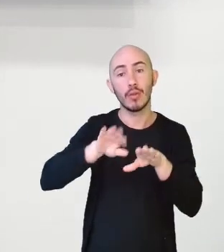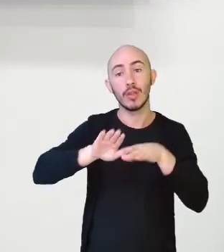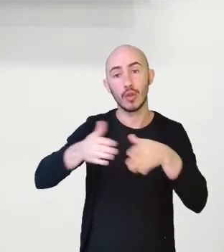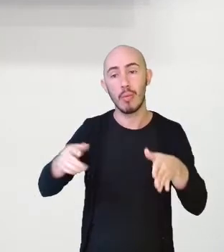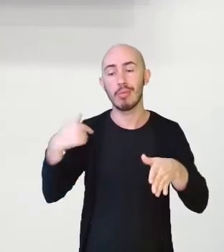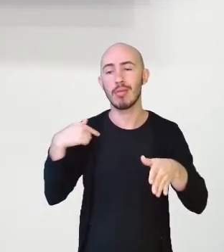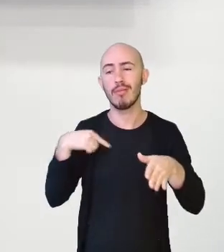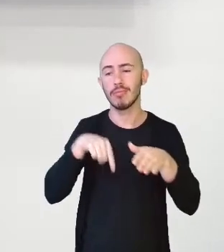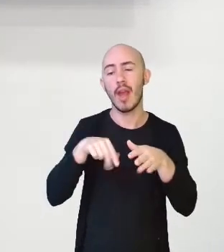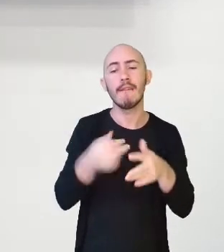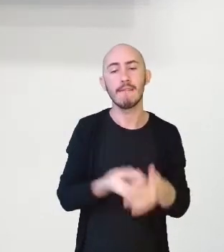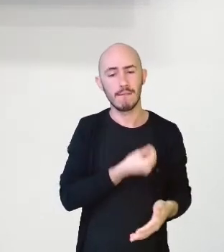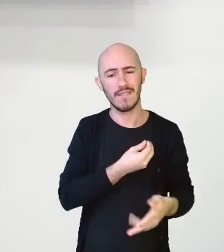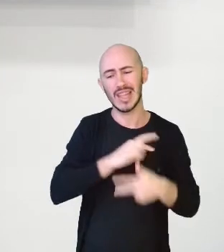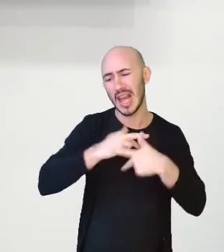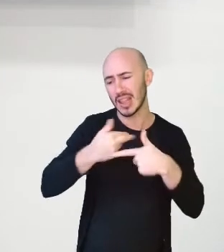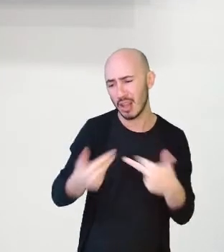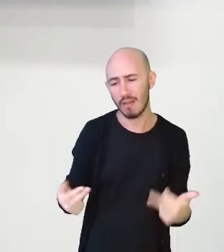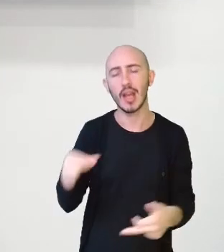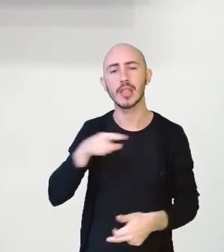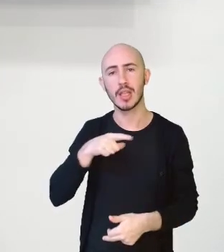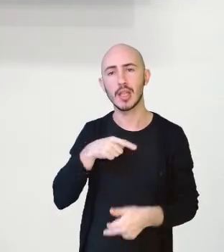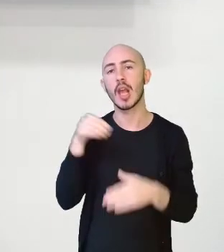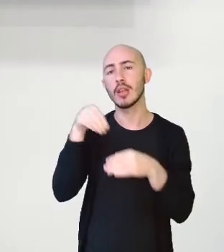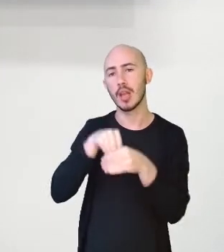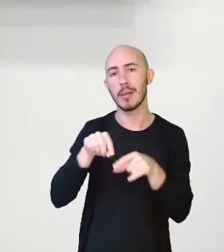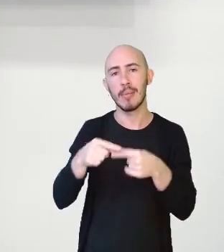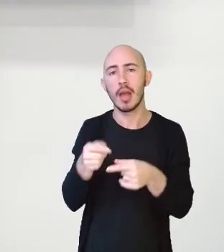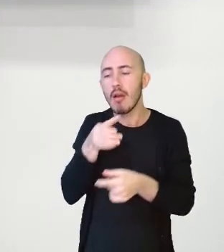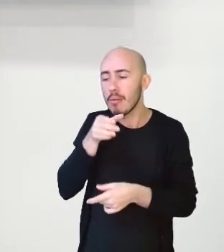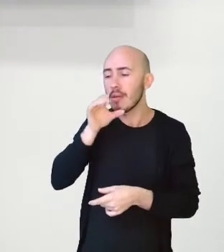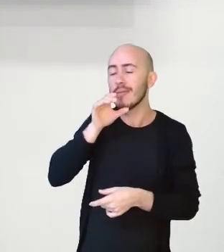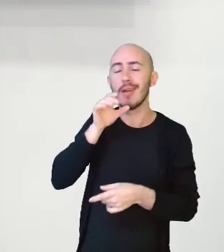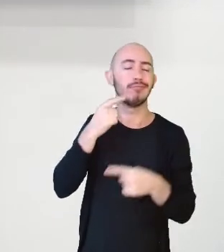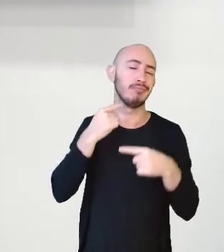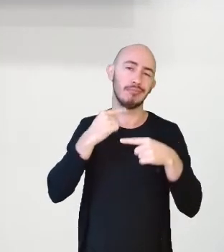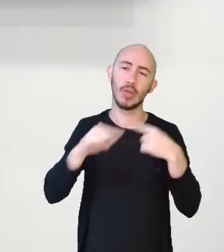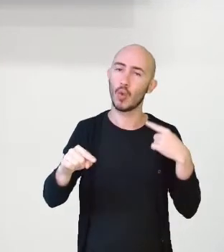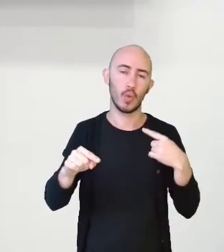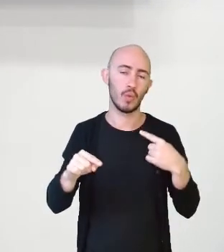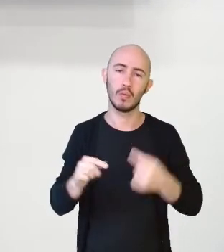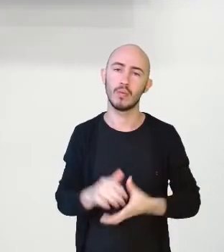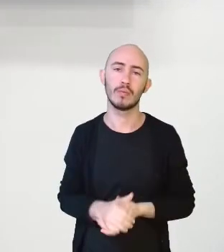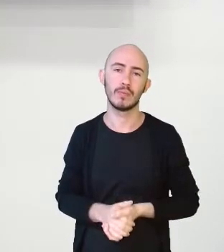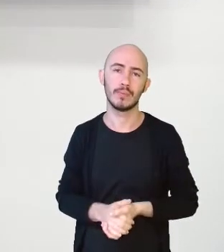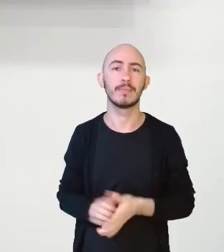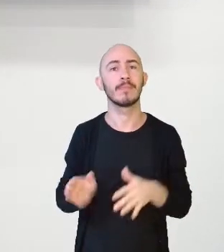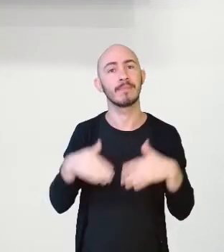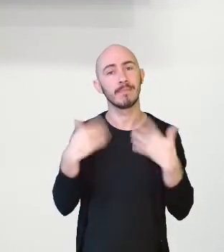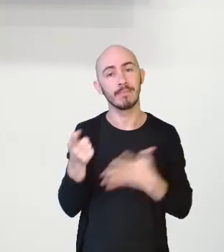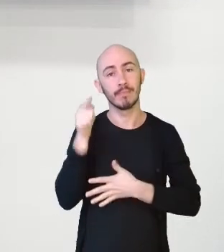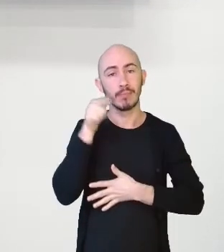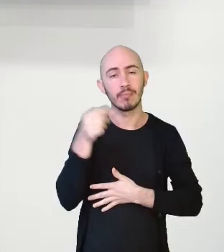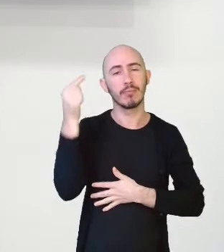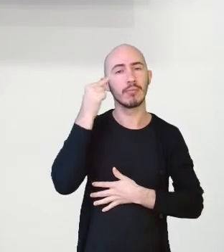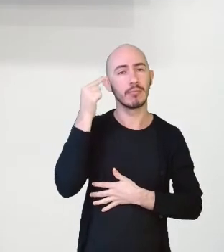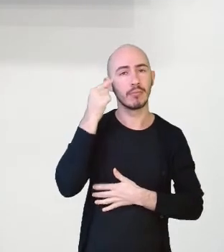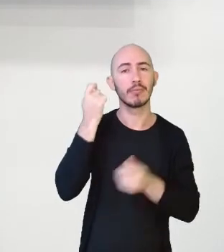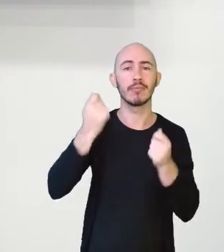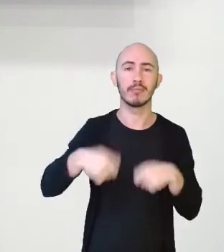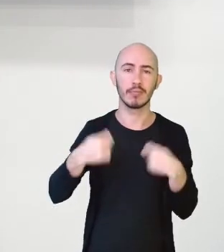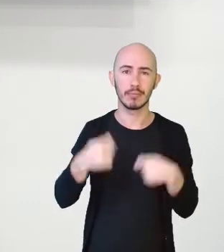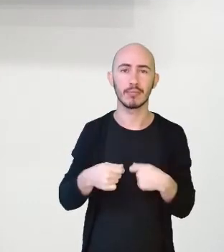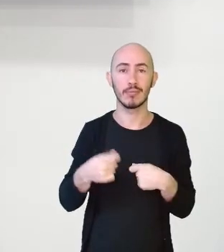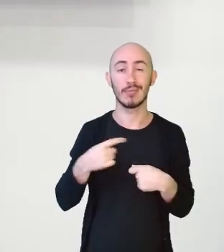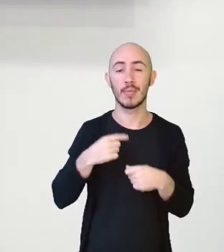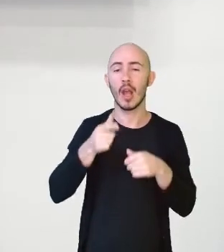plantas, mas para a gente beber não vai funcionar, não vai dar certo. Então já é uma coisa para você pensar, não é porque